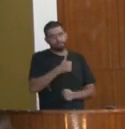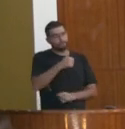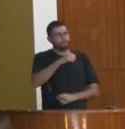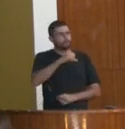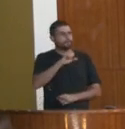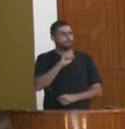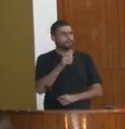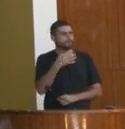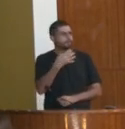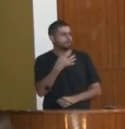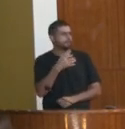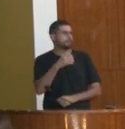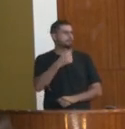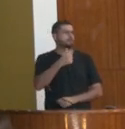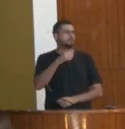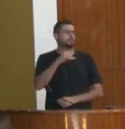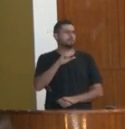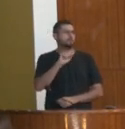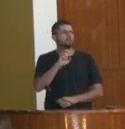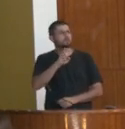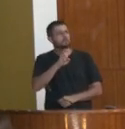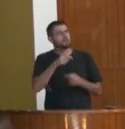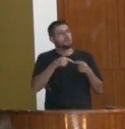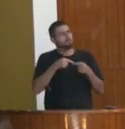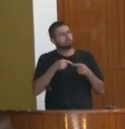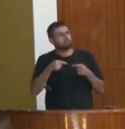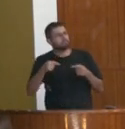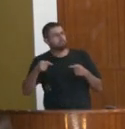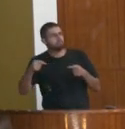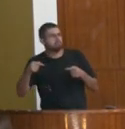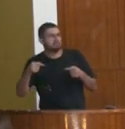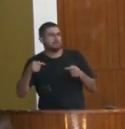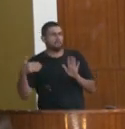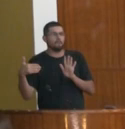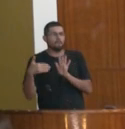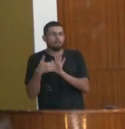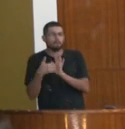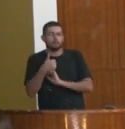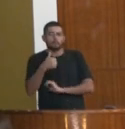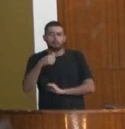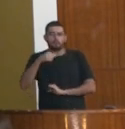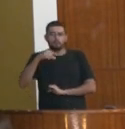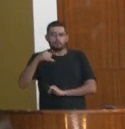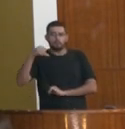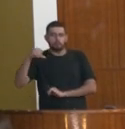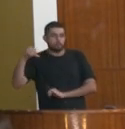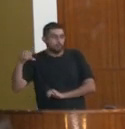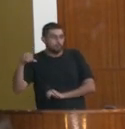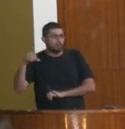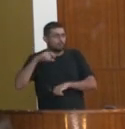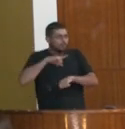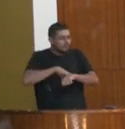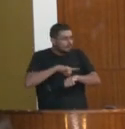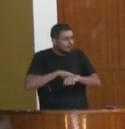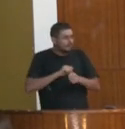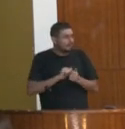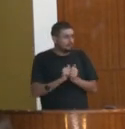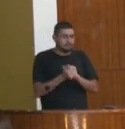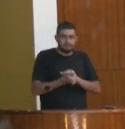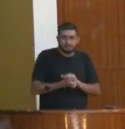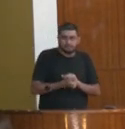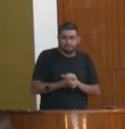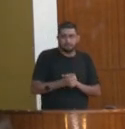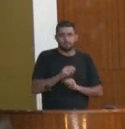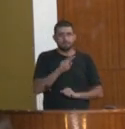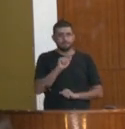85, até 2000, até o final dos anos 90, não existia banheiro adaptado, não existia